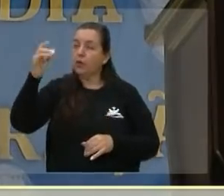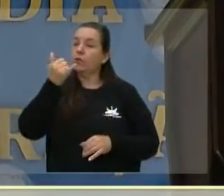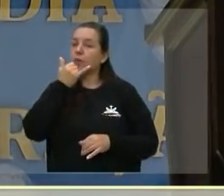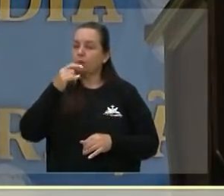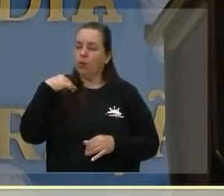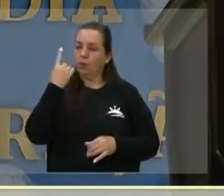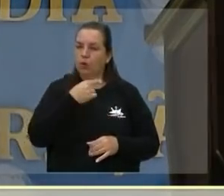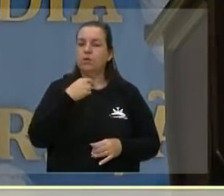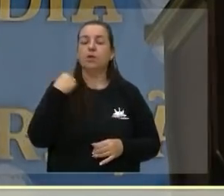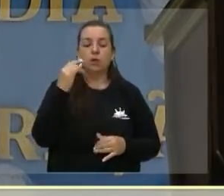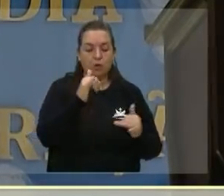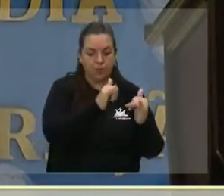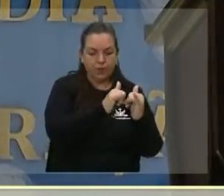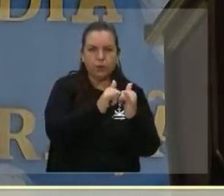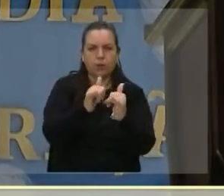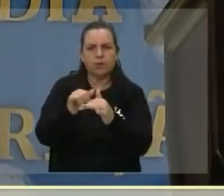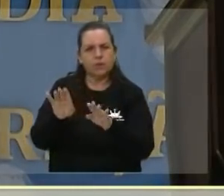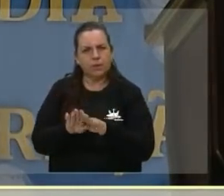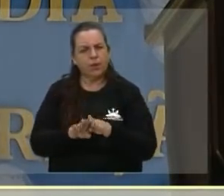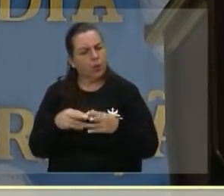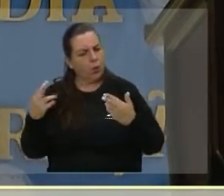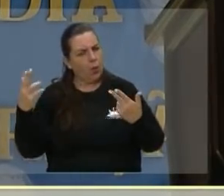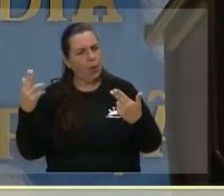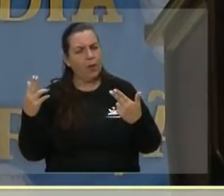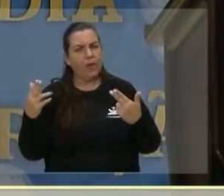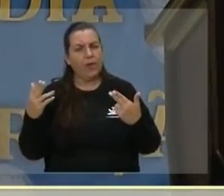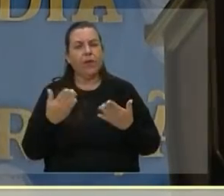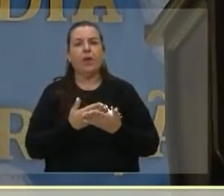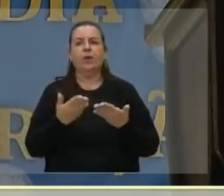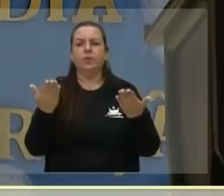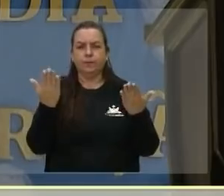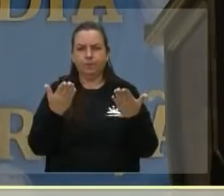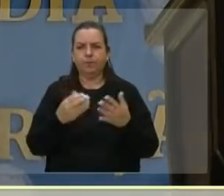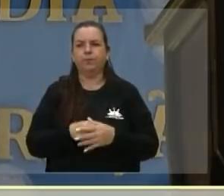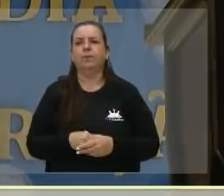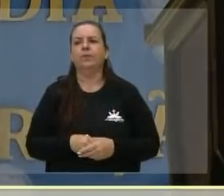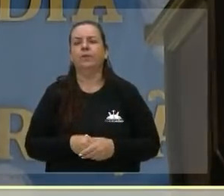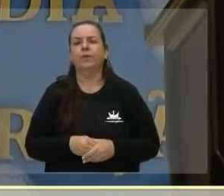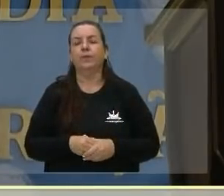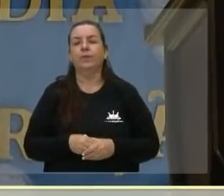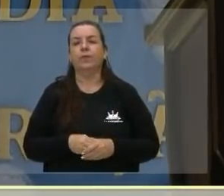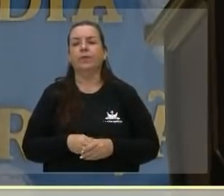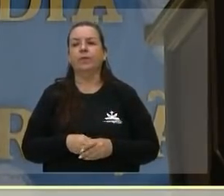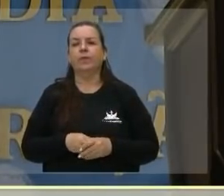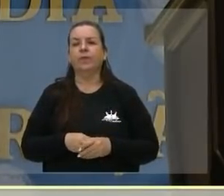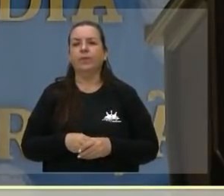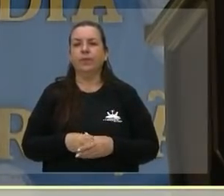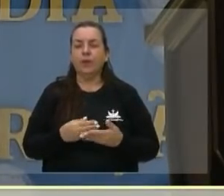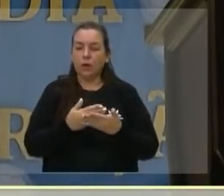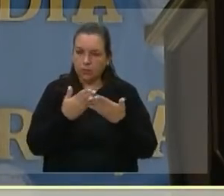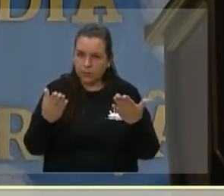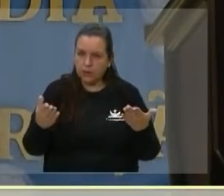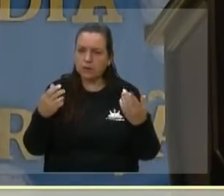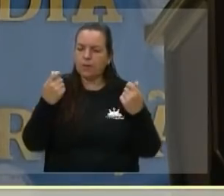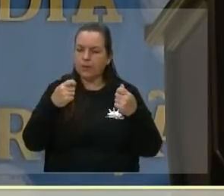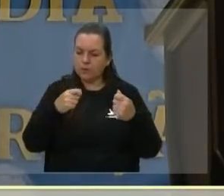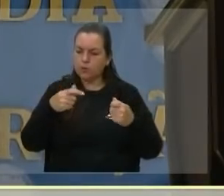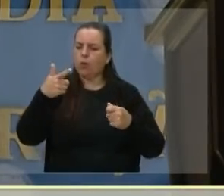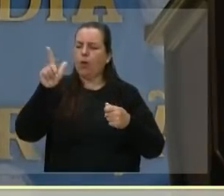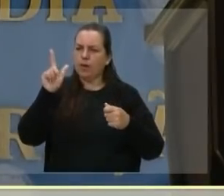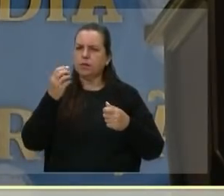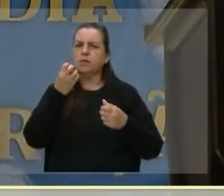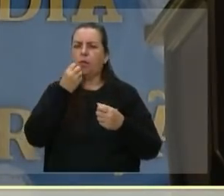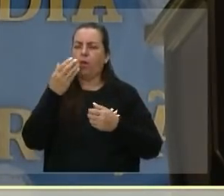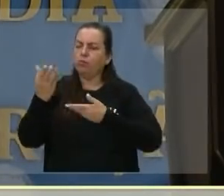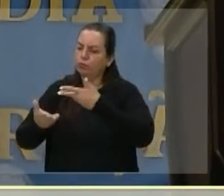capítulo 4 versículo 32 agora você textual sede antes bondosos uns